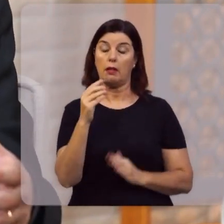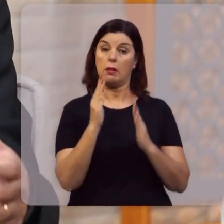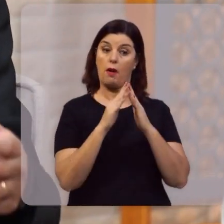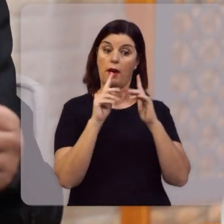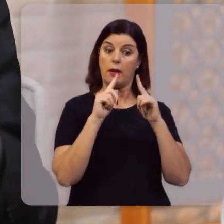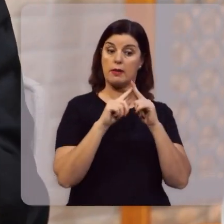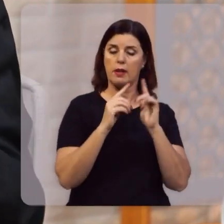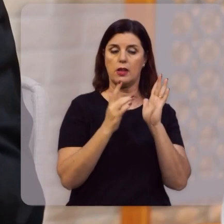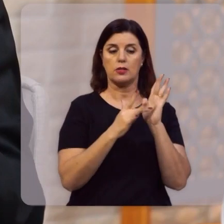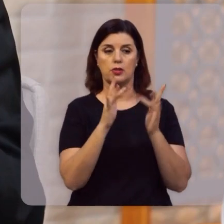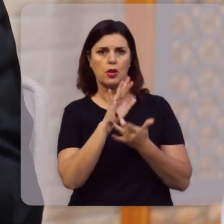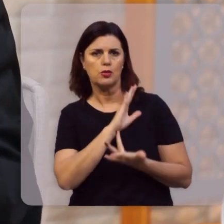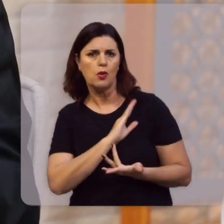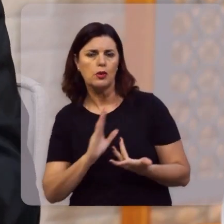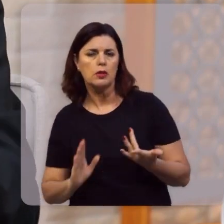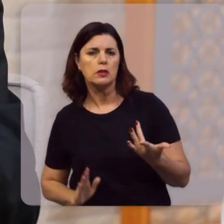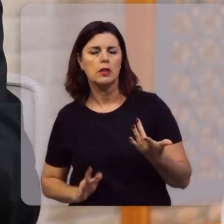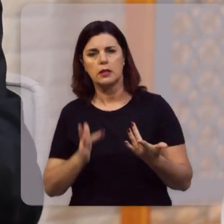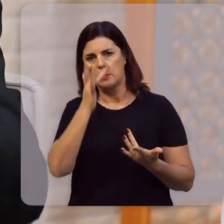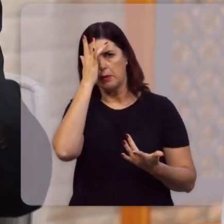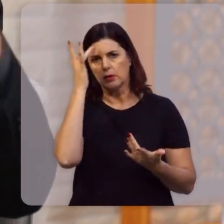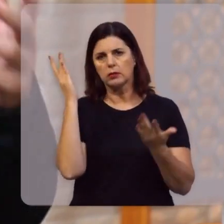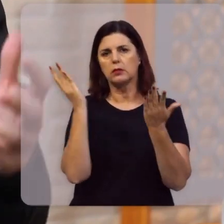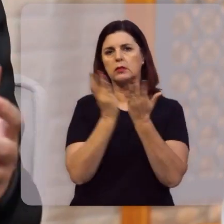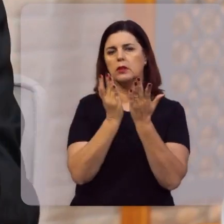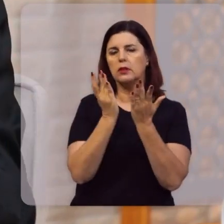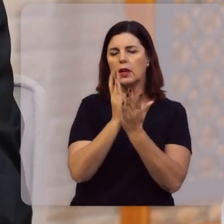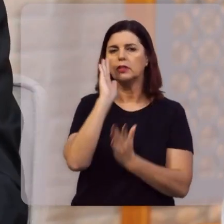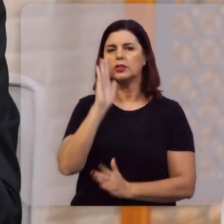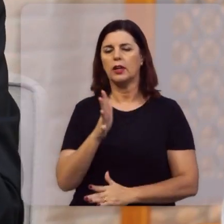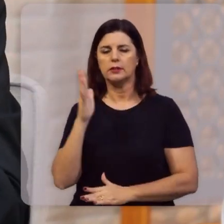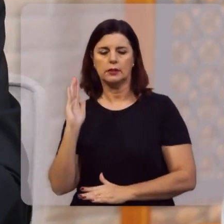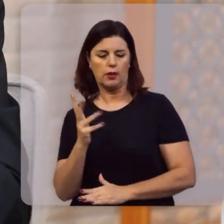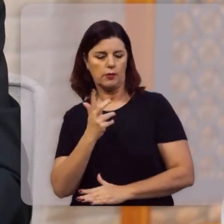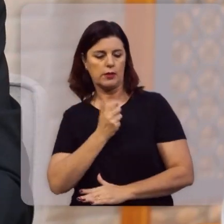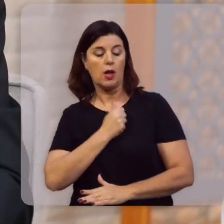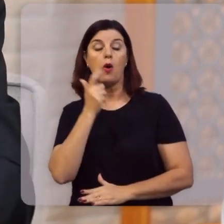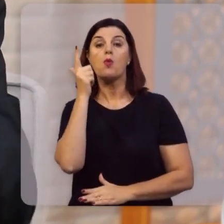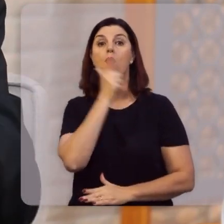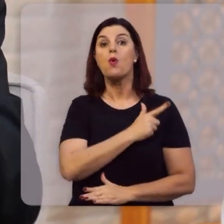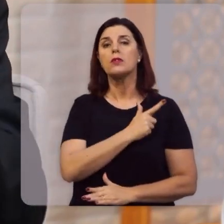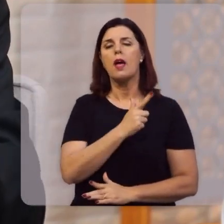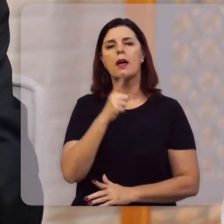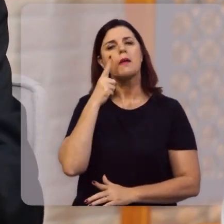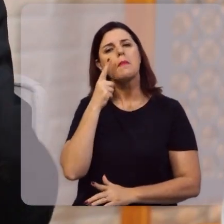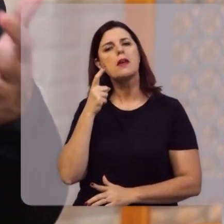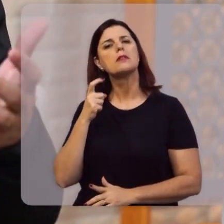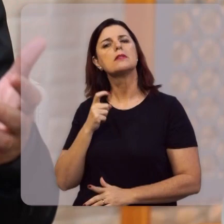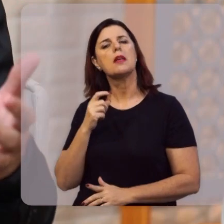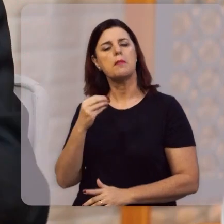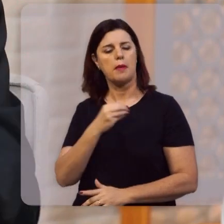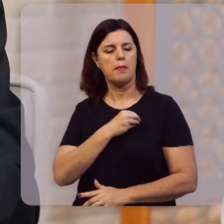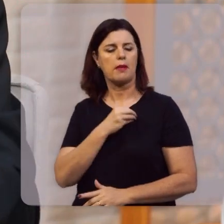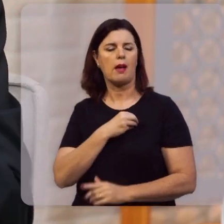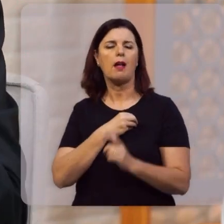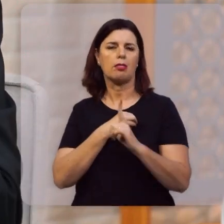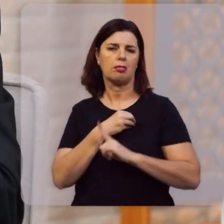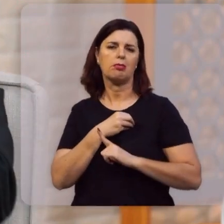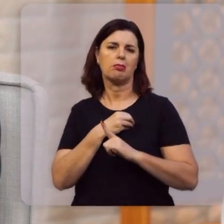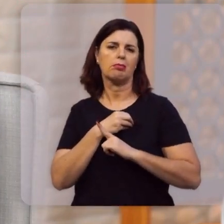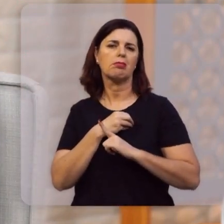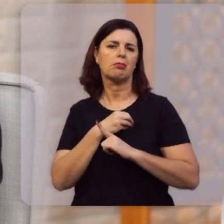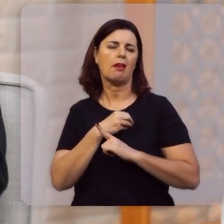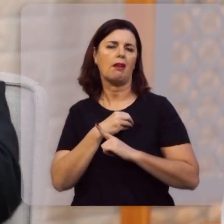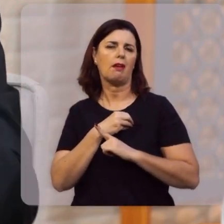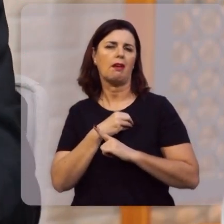discípulos e discípulas de Jesus, aqueles que tiveram seus olhos abertos agora, conseguem se perceber pecadores, né?